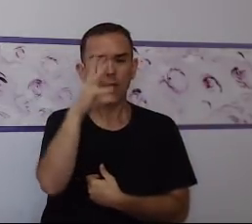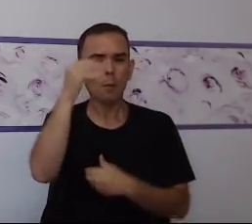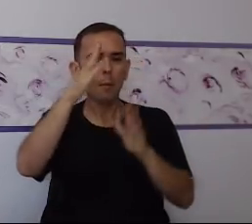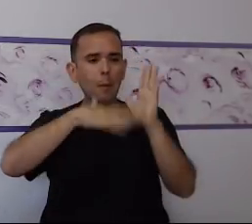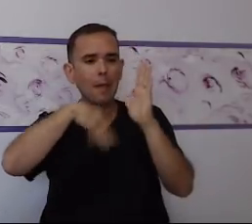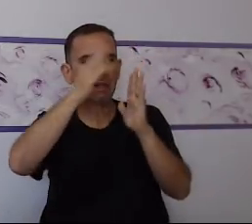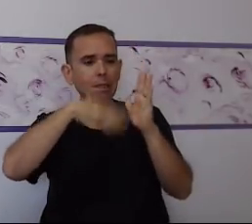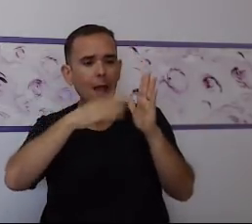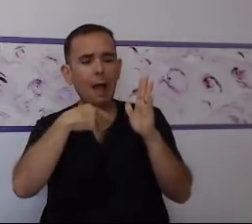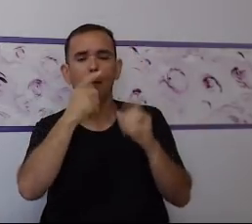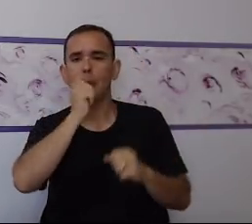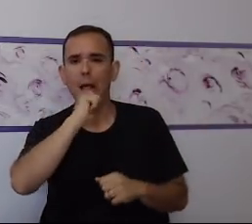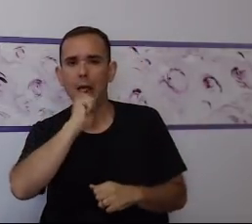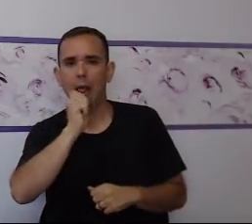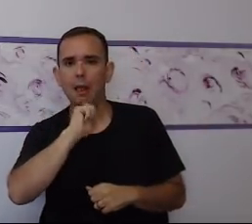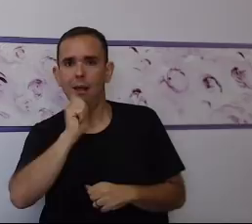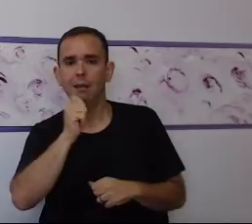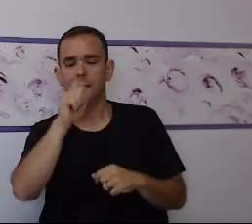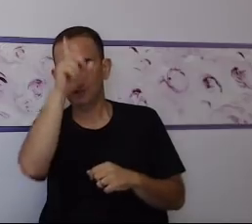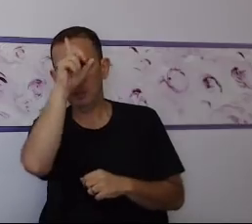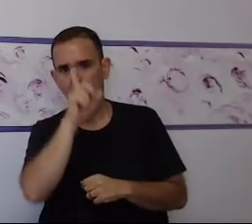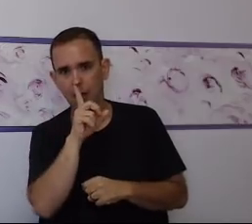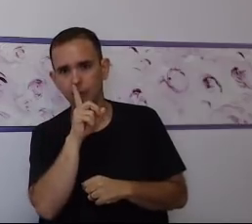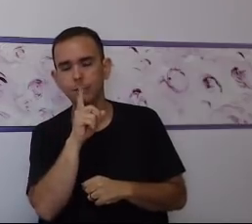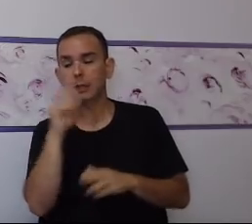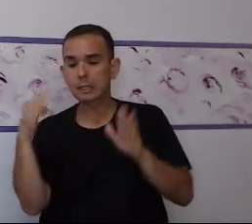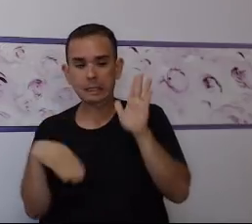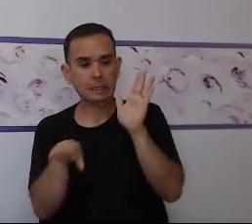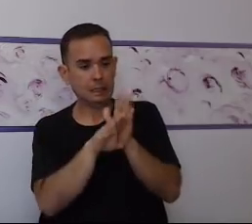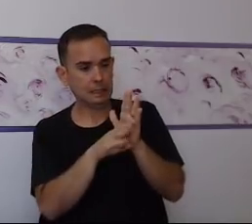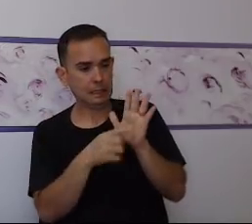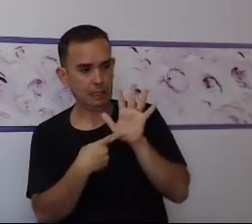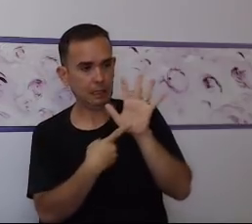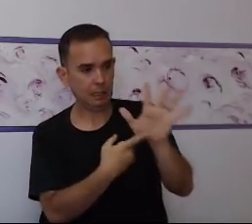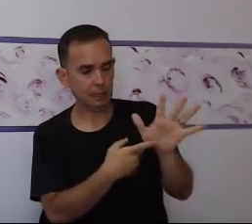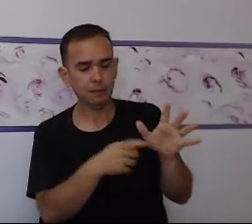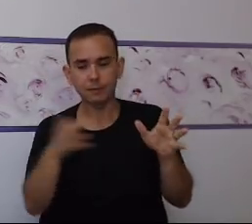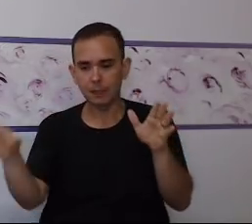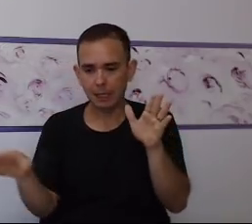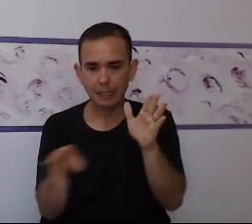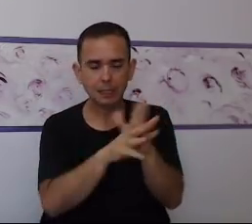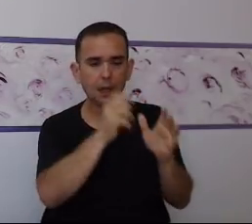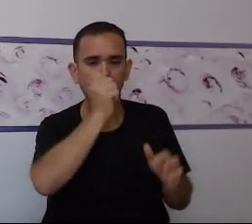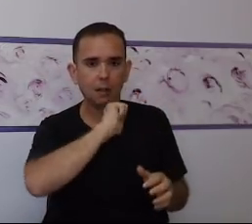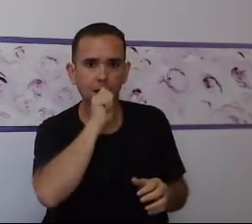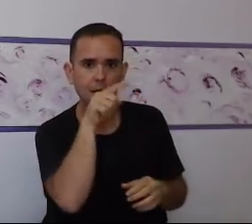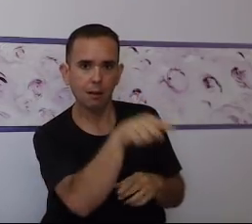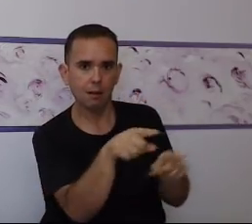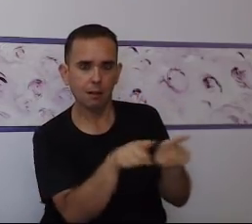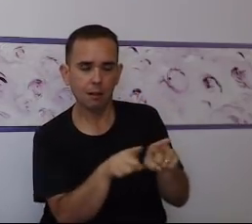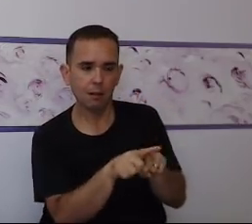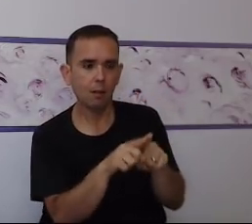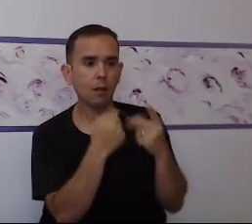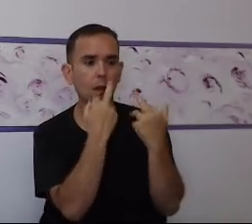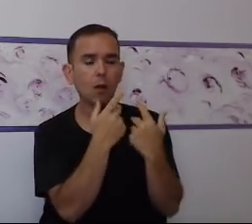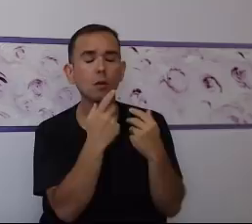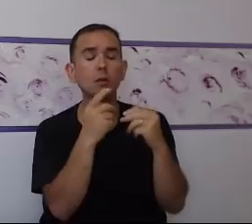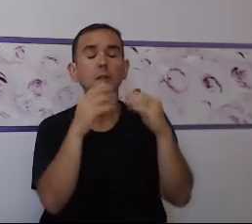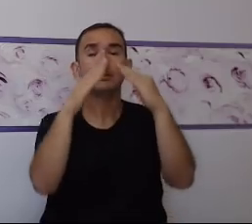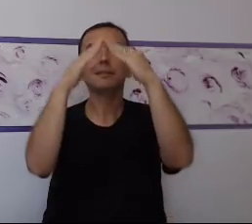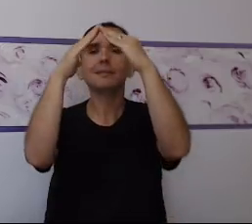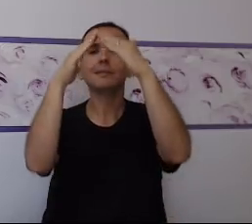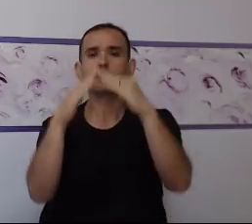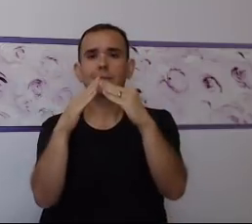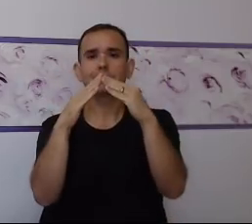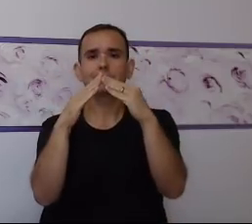o palitinho de amarelo? Então, a gente está trazendo o amarelo, está trazendo o palitinho da coordenação motora e preenchendo o teto dessa